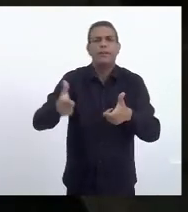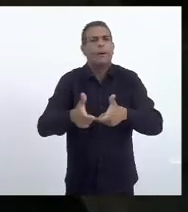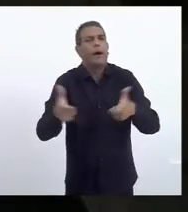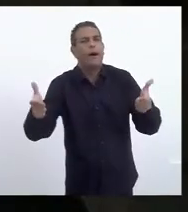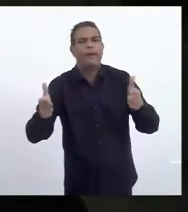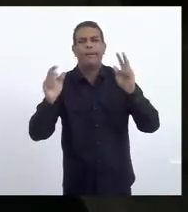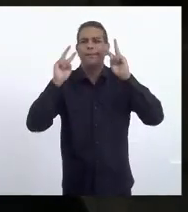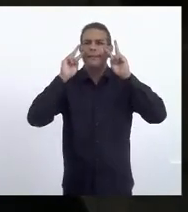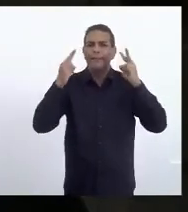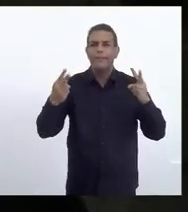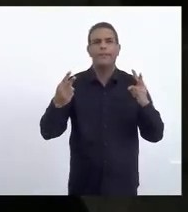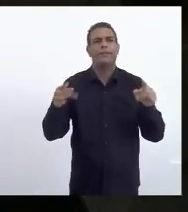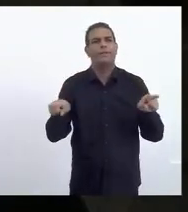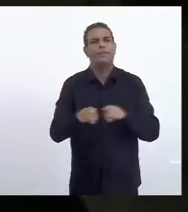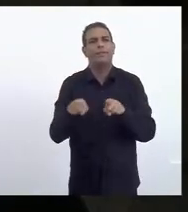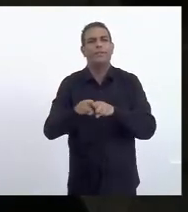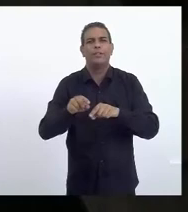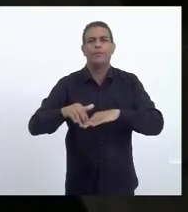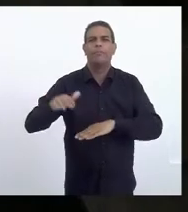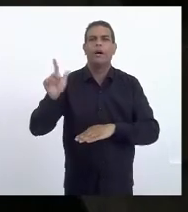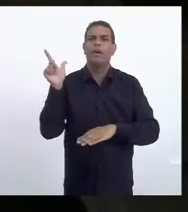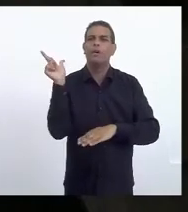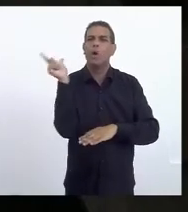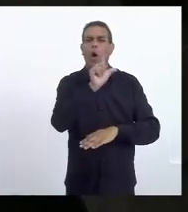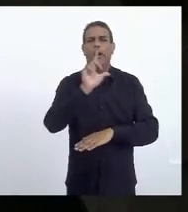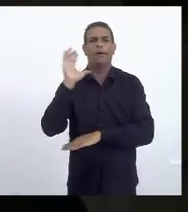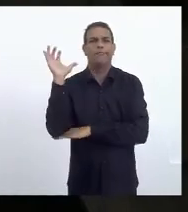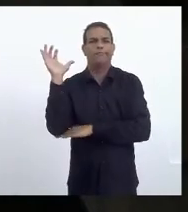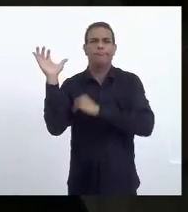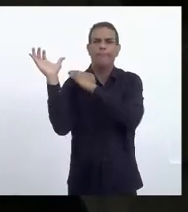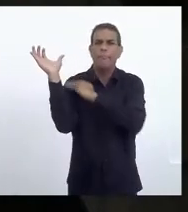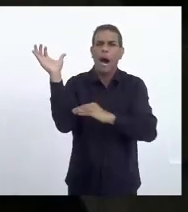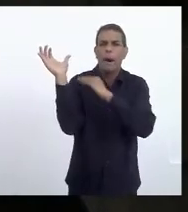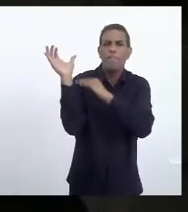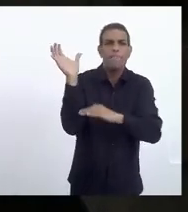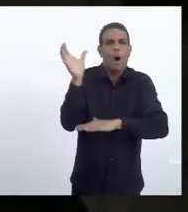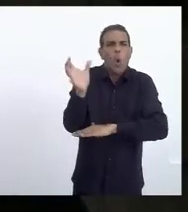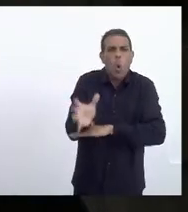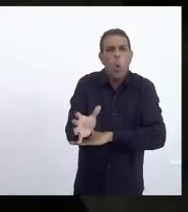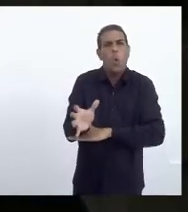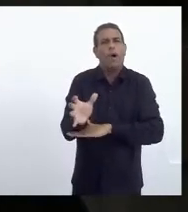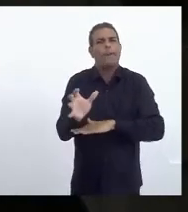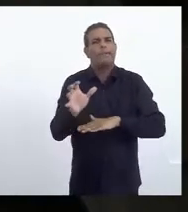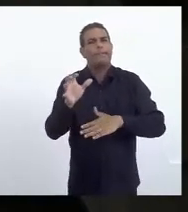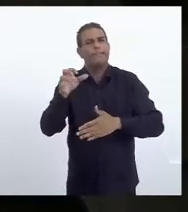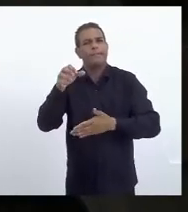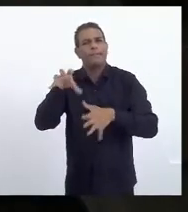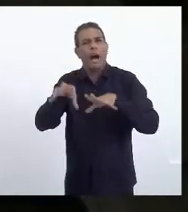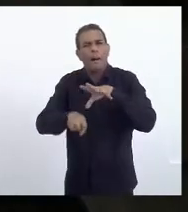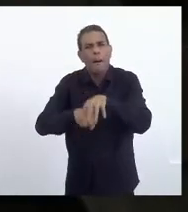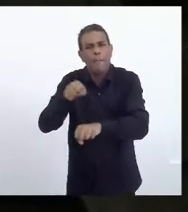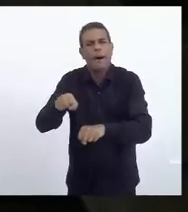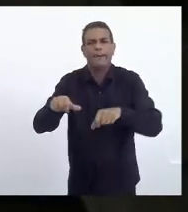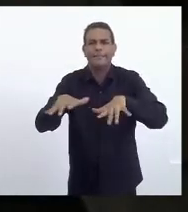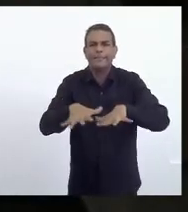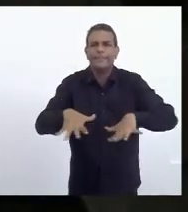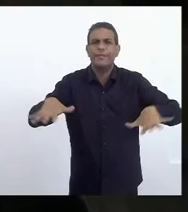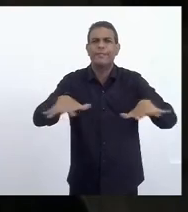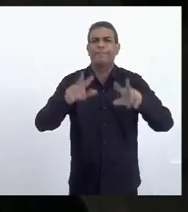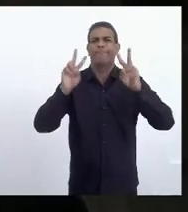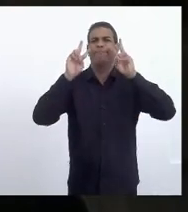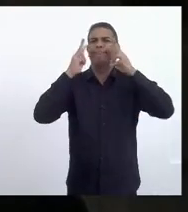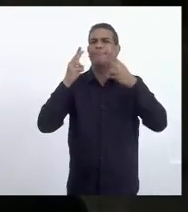as emissões mais desmatamento mais garimpagem mais a garimpagem ilegal mais galinha o